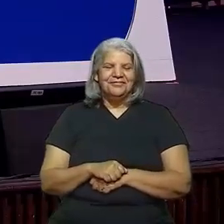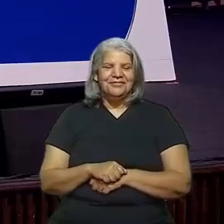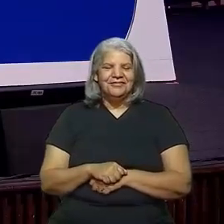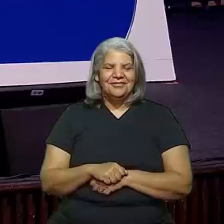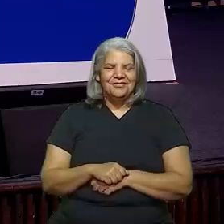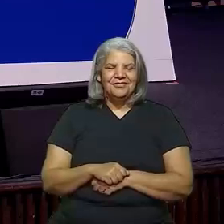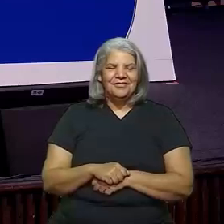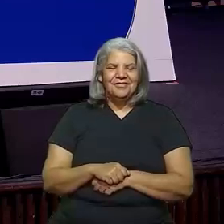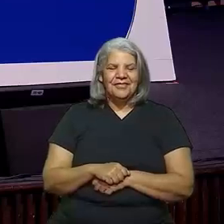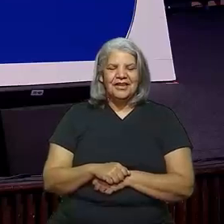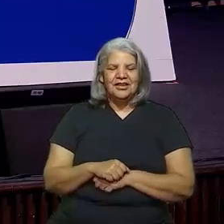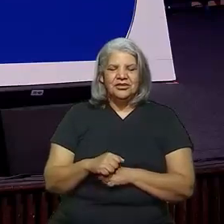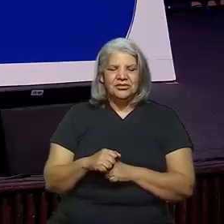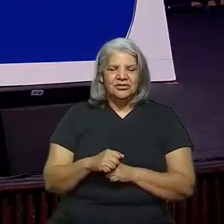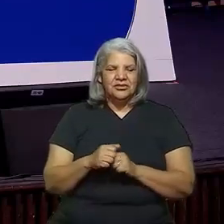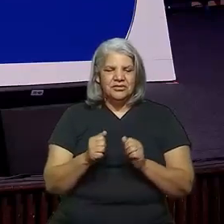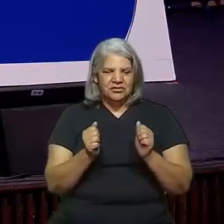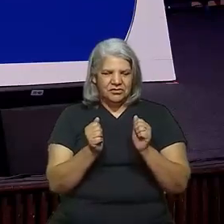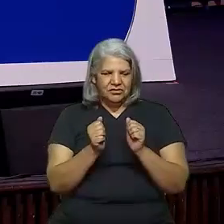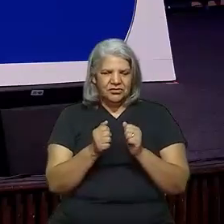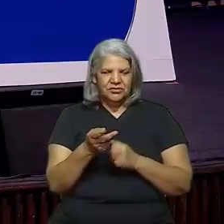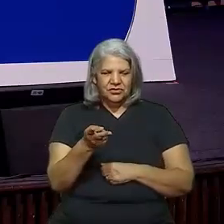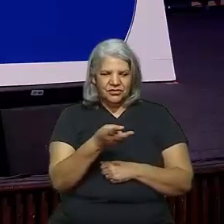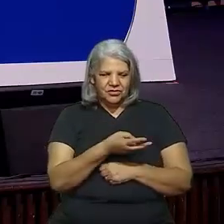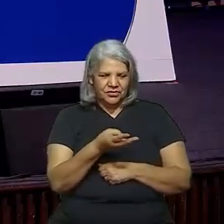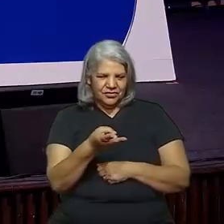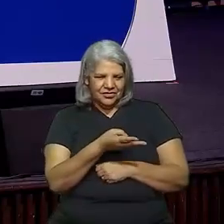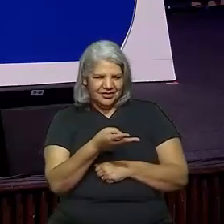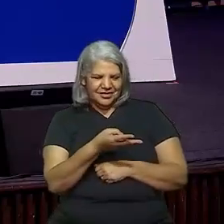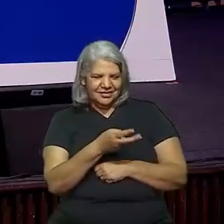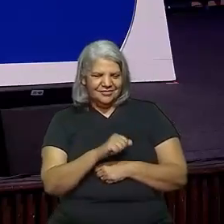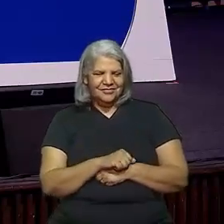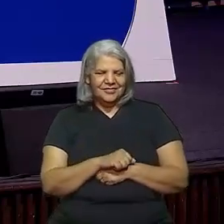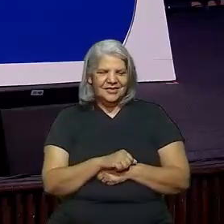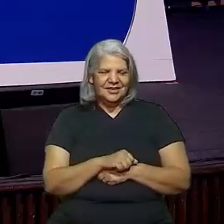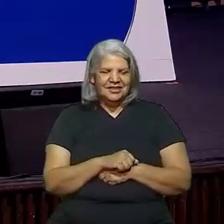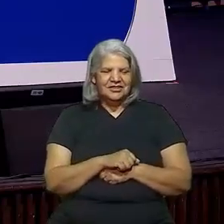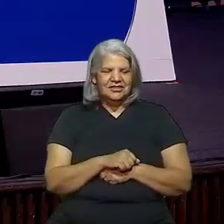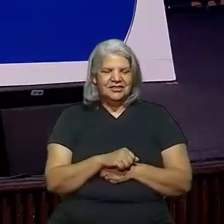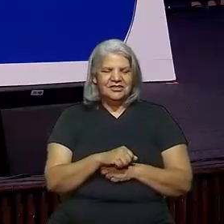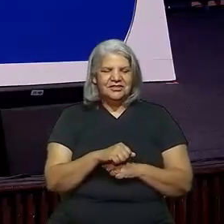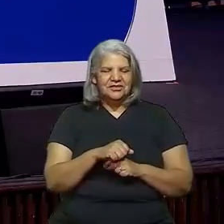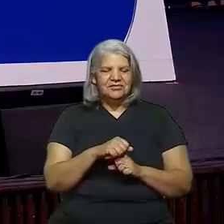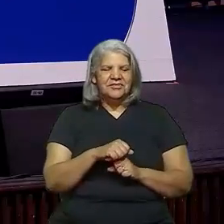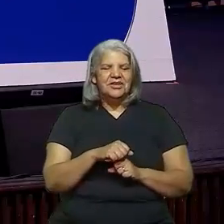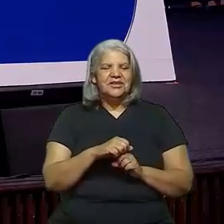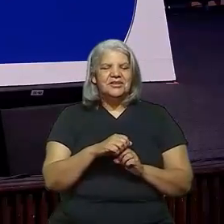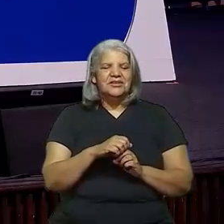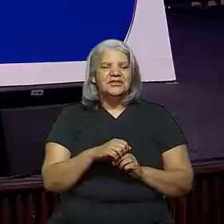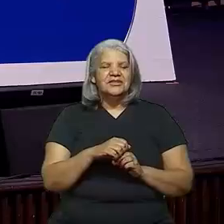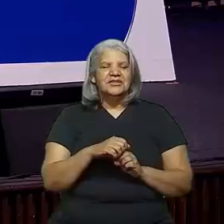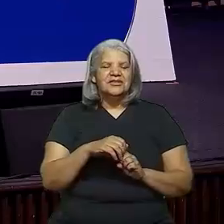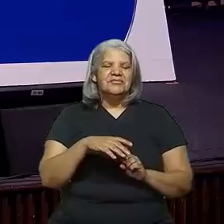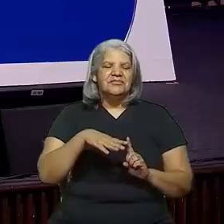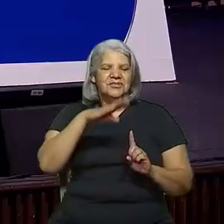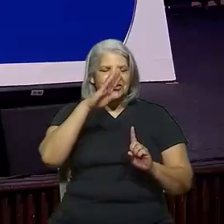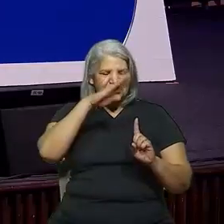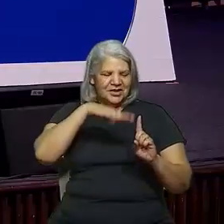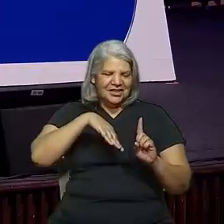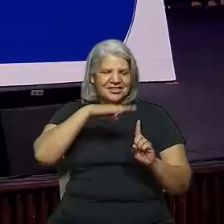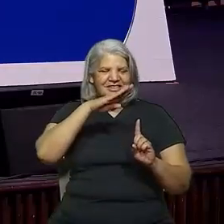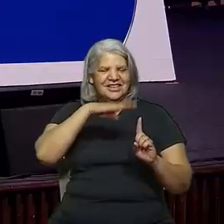Ao lado de Conceição Evaristo e Milton Atum, vocês dois são os homenageados neste 5º Festival Literário de